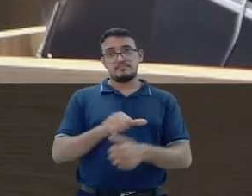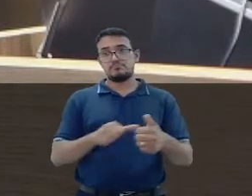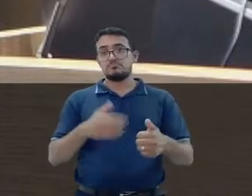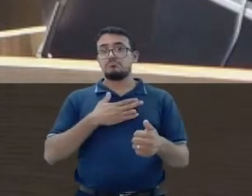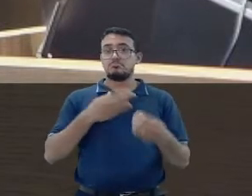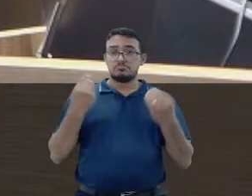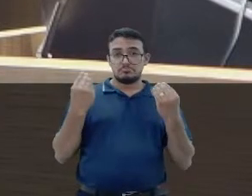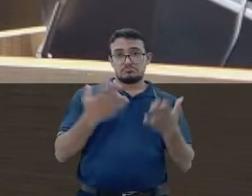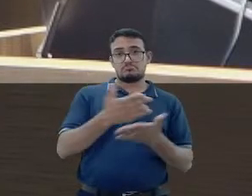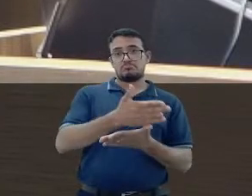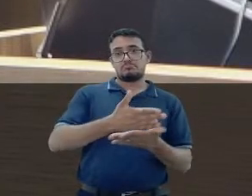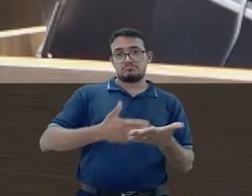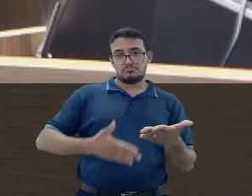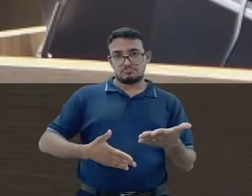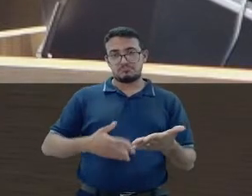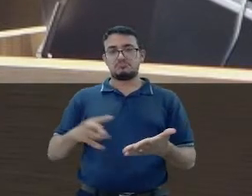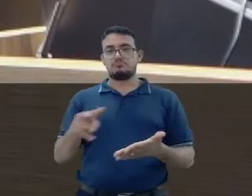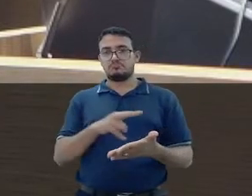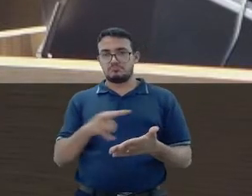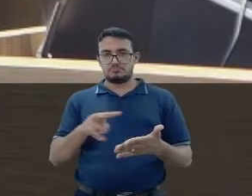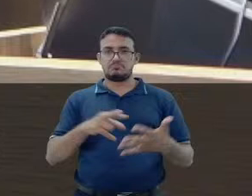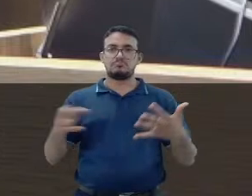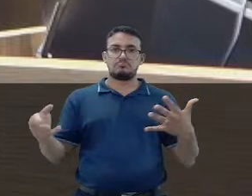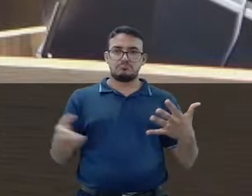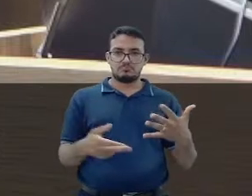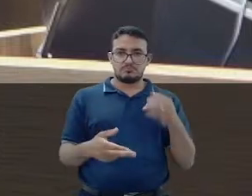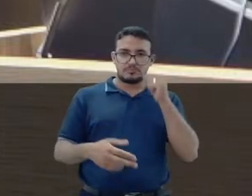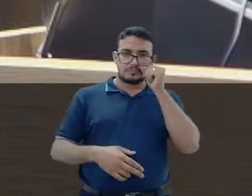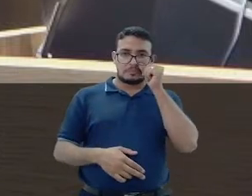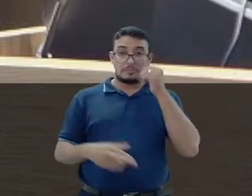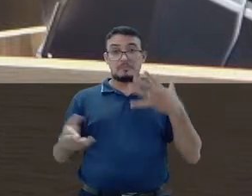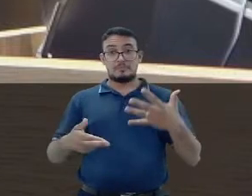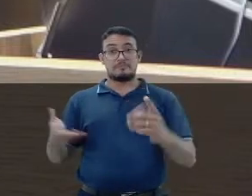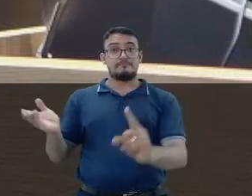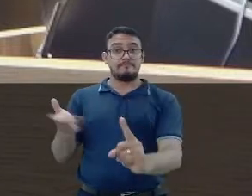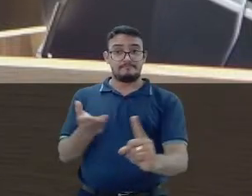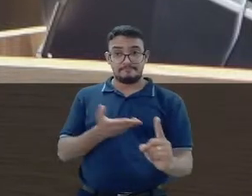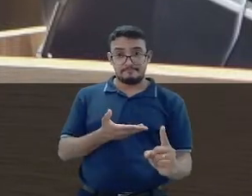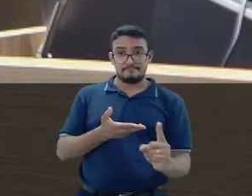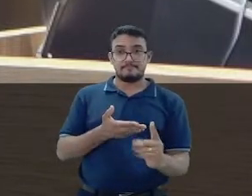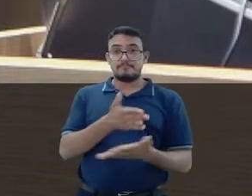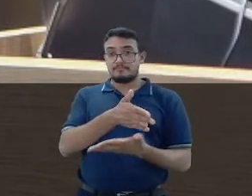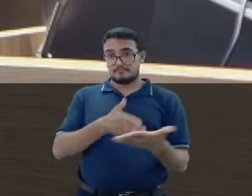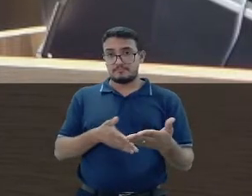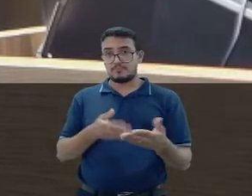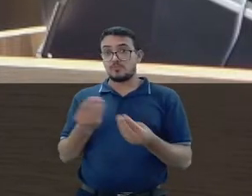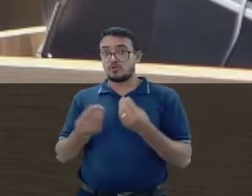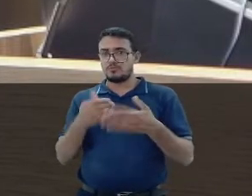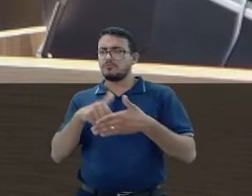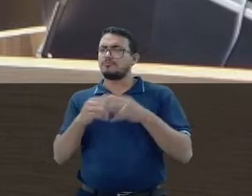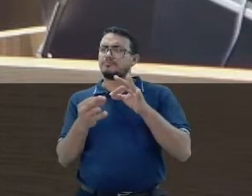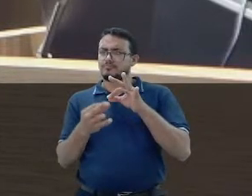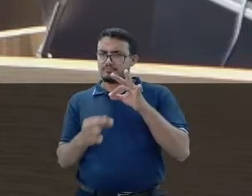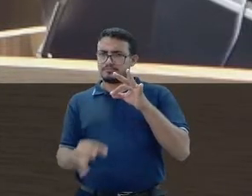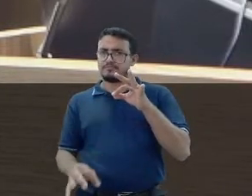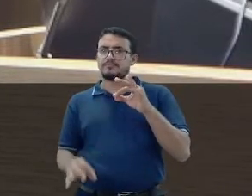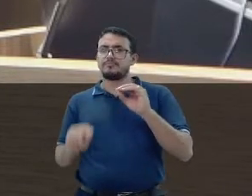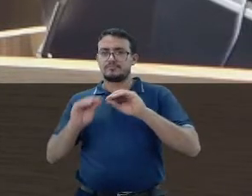provimento parcial aos recursos dos reclamados. Em que sentido? Vou esclarecer. O voto é longo.